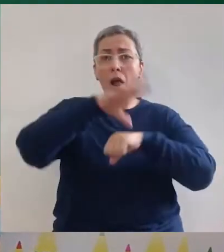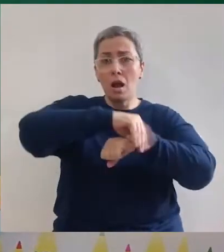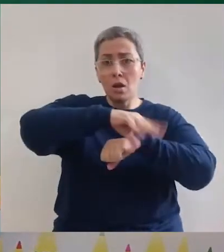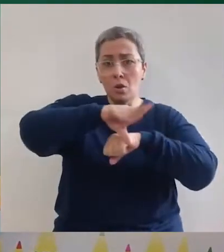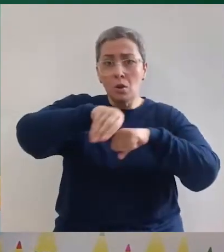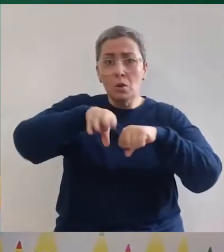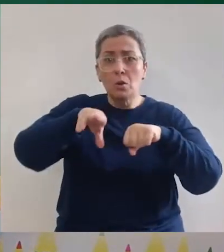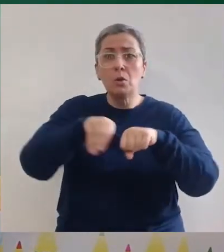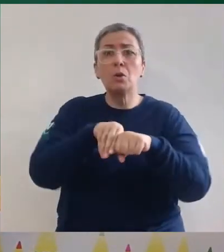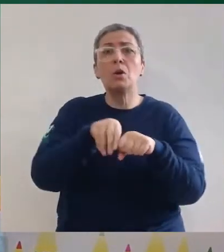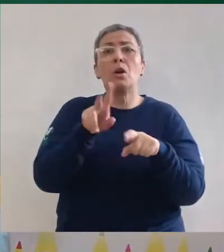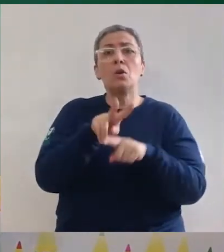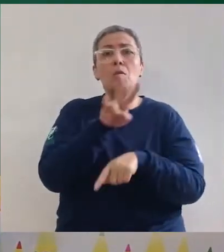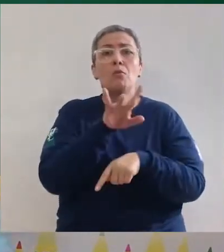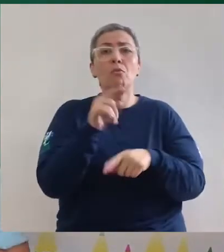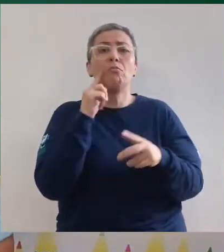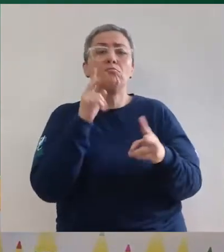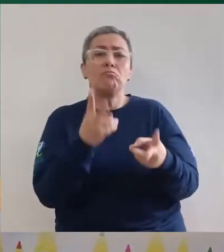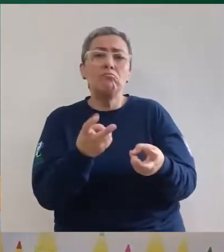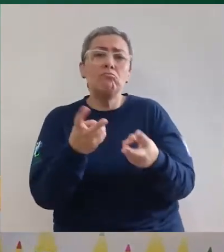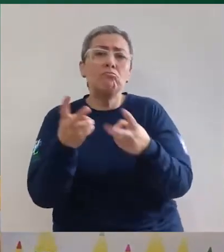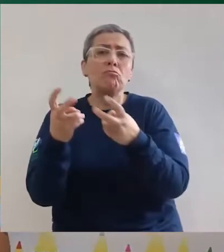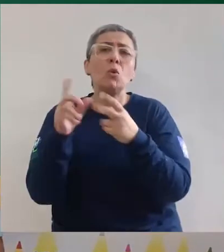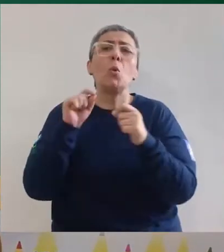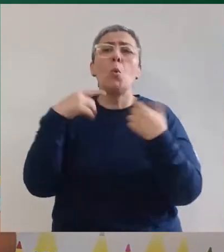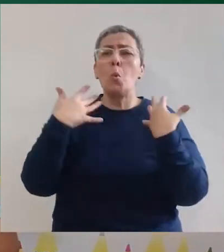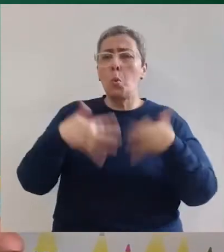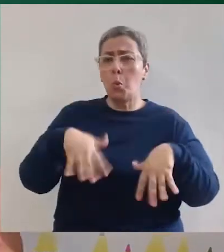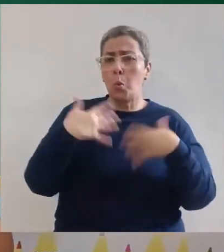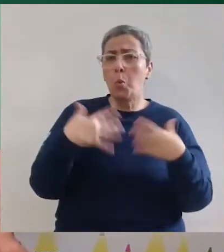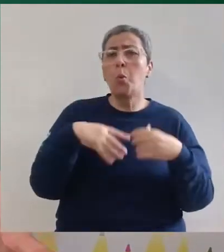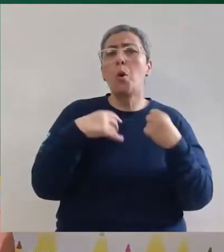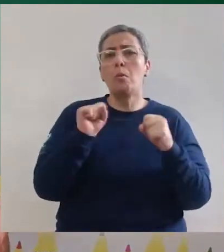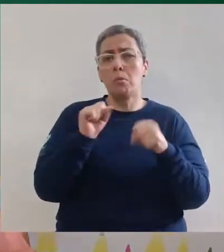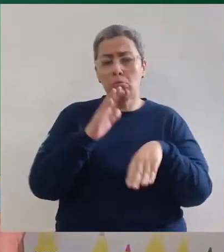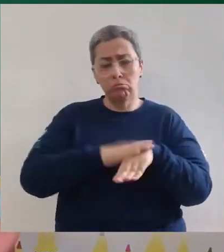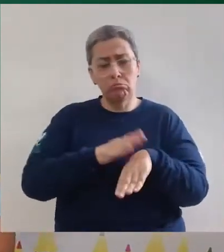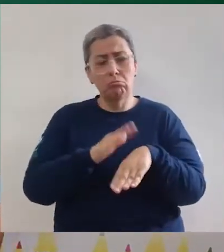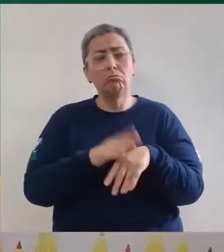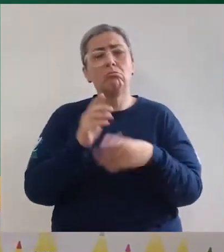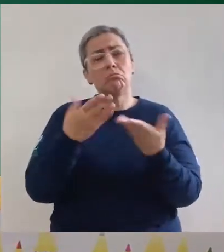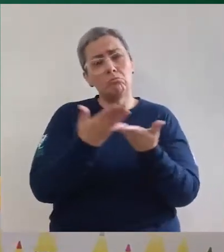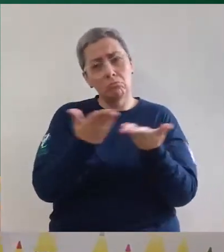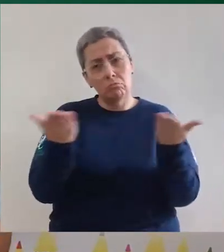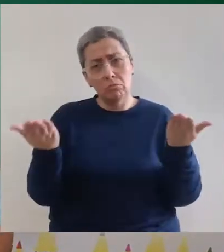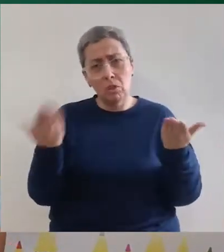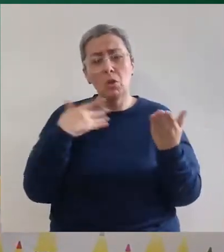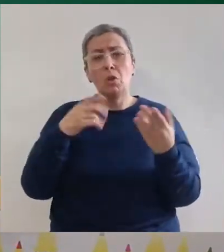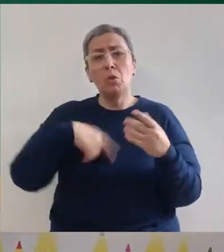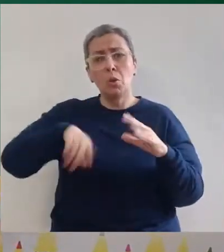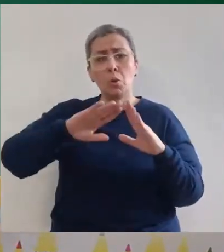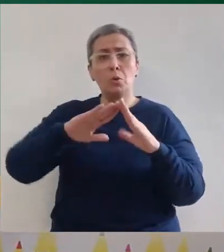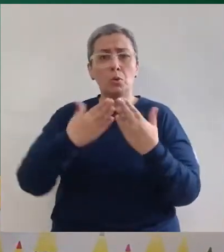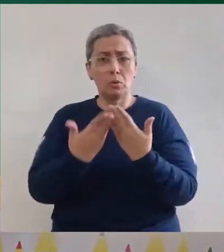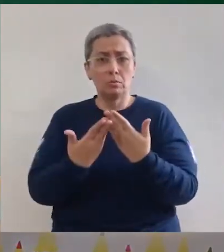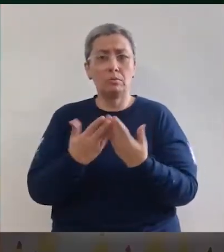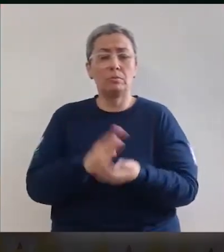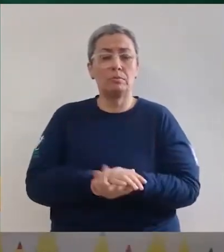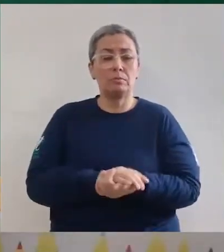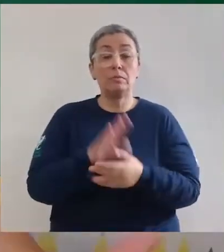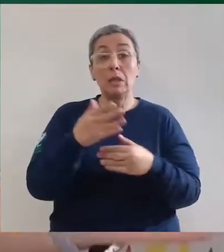o repertório de vocês e vão perceber o quanto é possível fazer também aí na sua